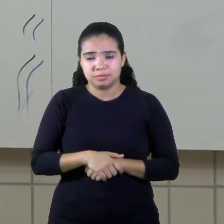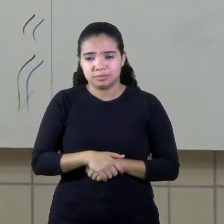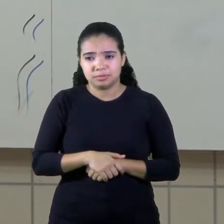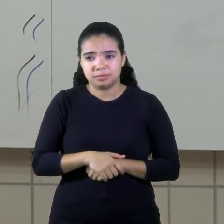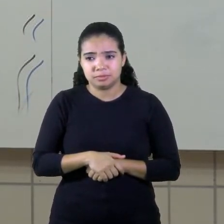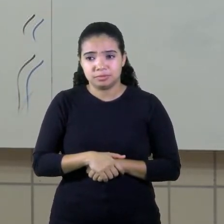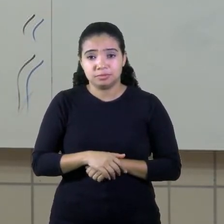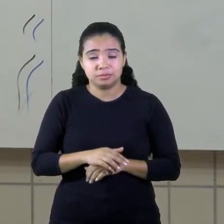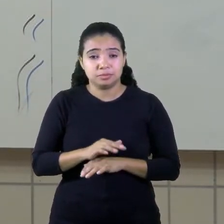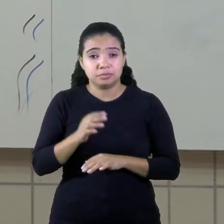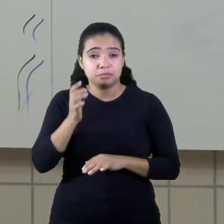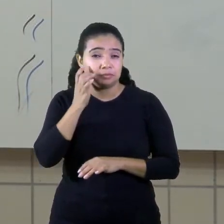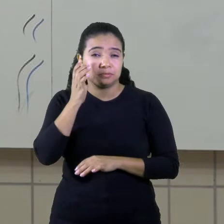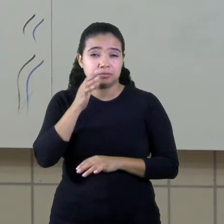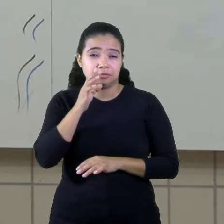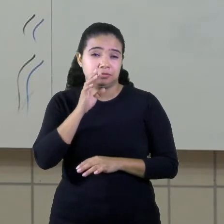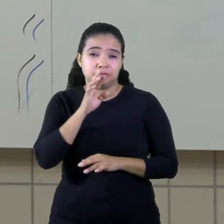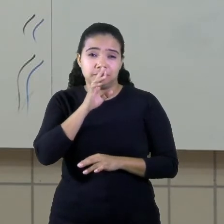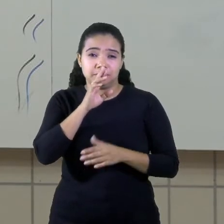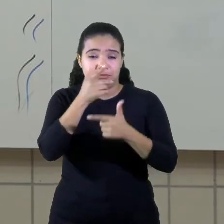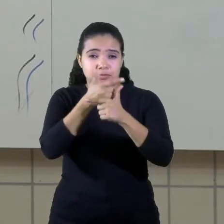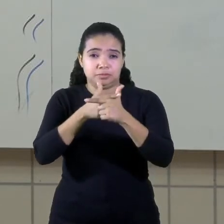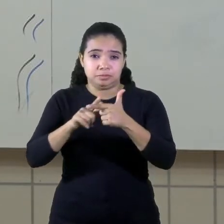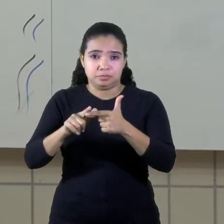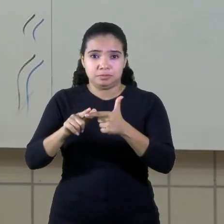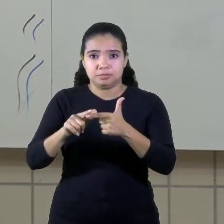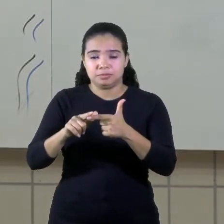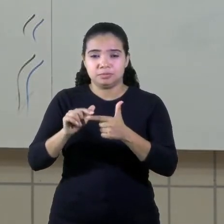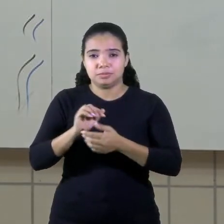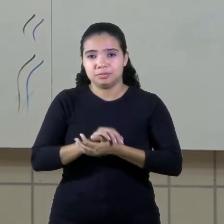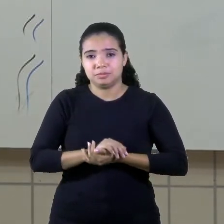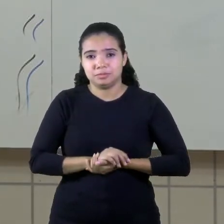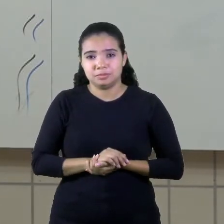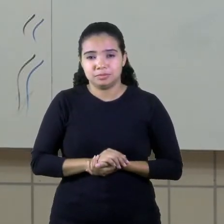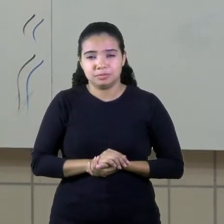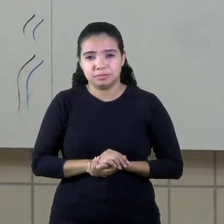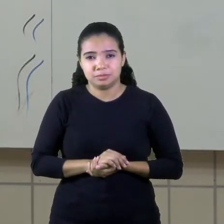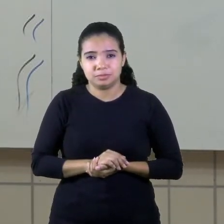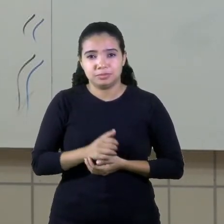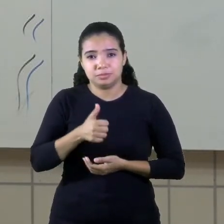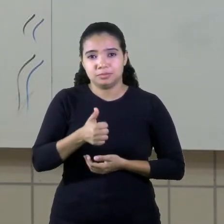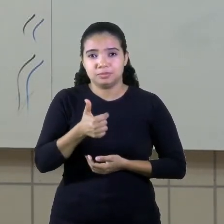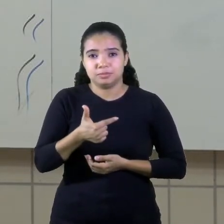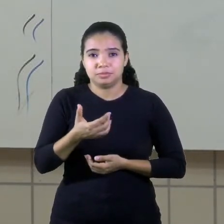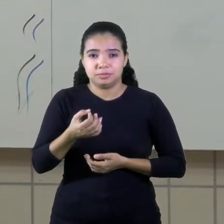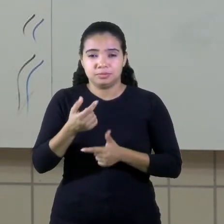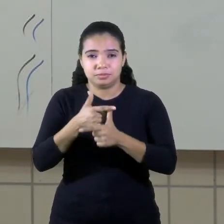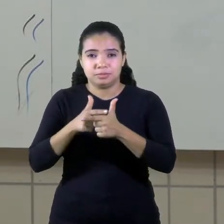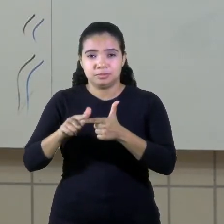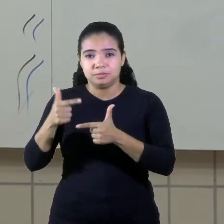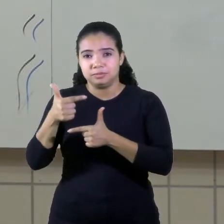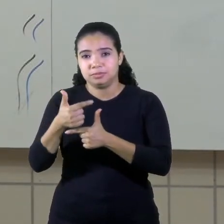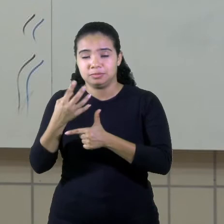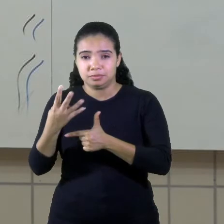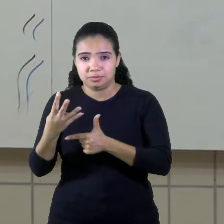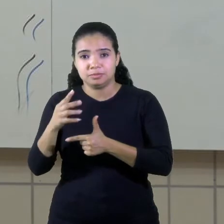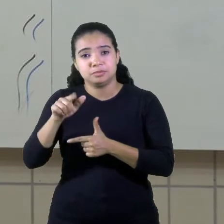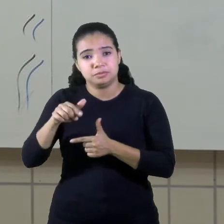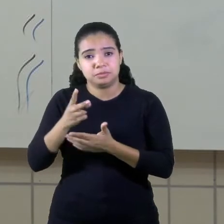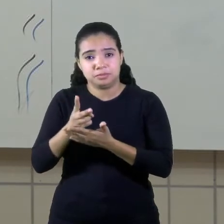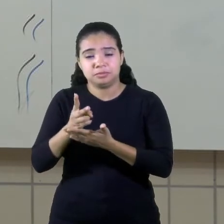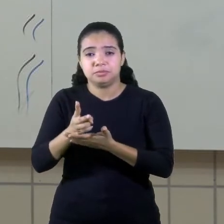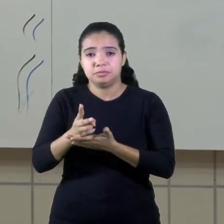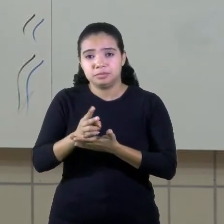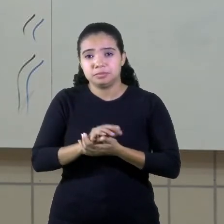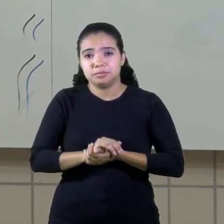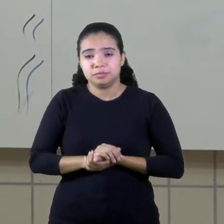Olha o quanto facilita a divisão para fazer de cabeça. 120 dividido por 24 é a mesma